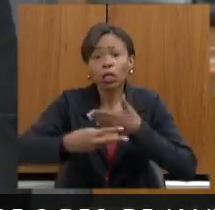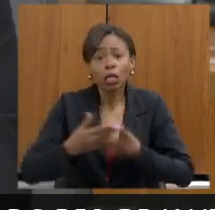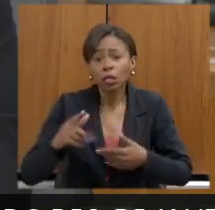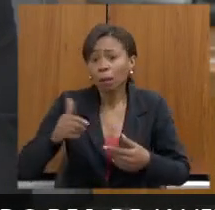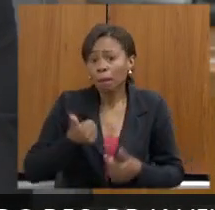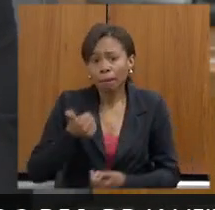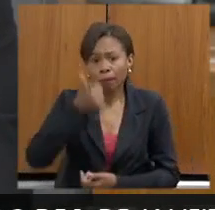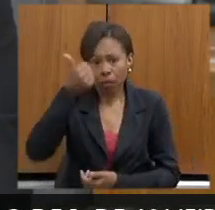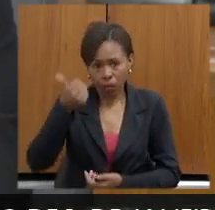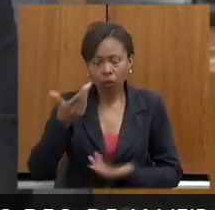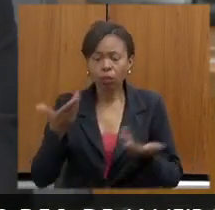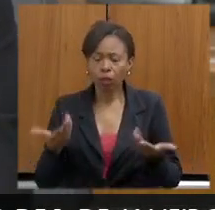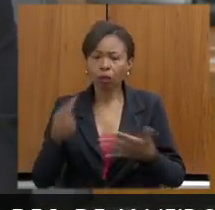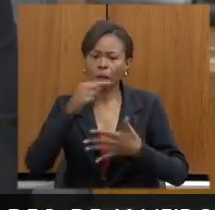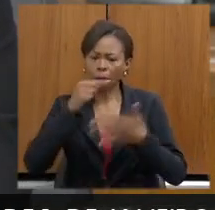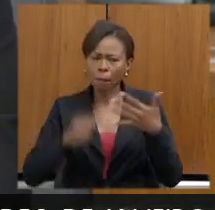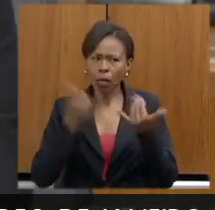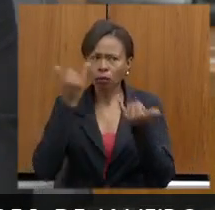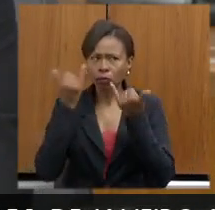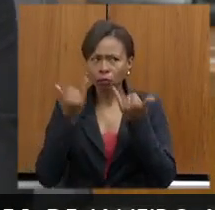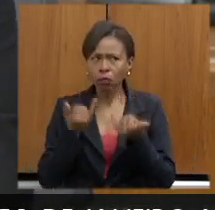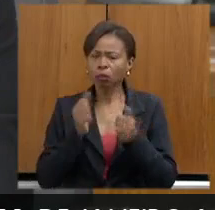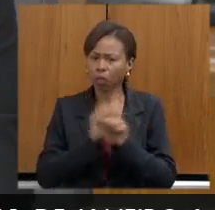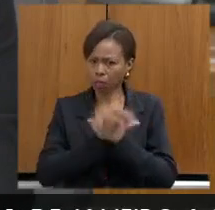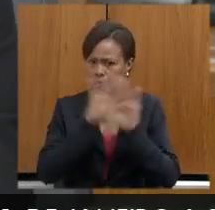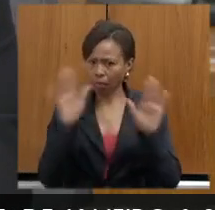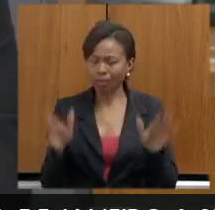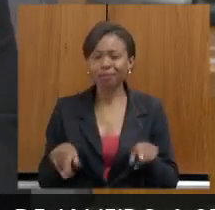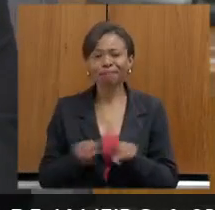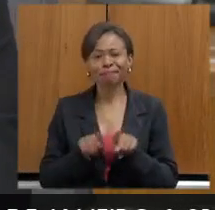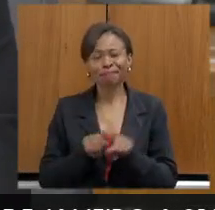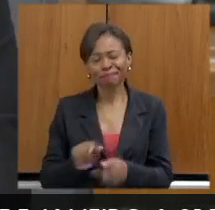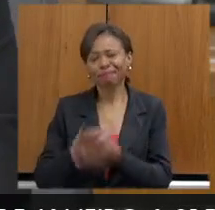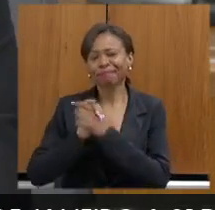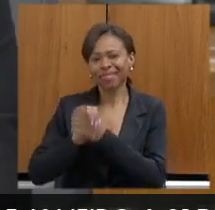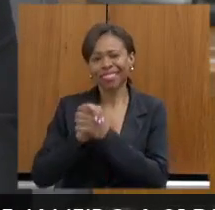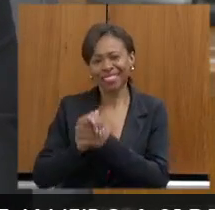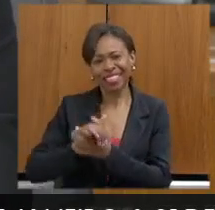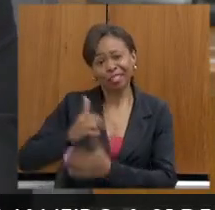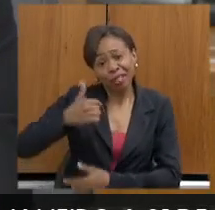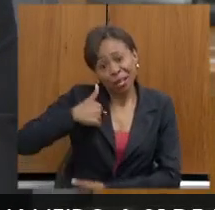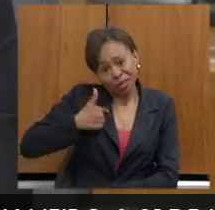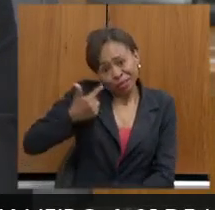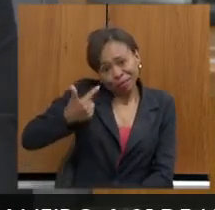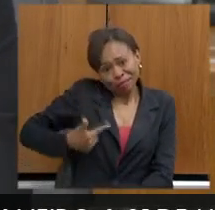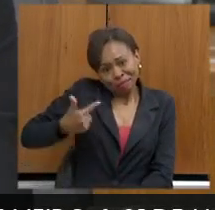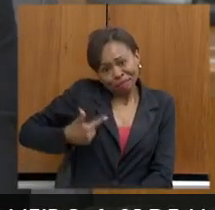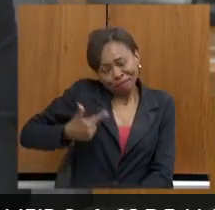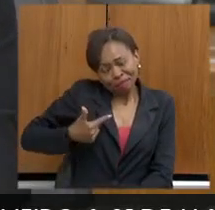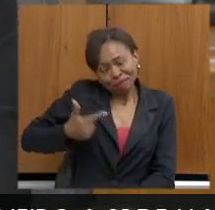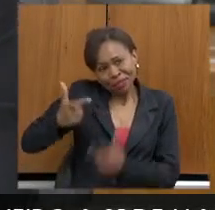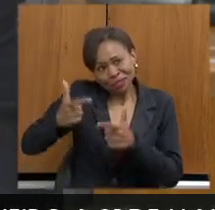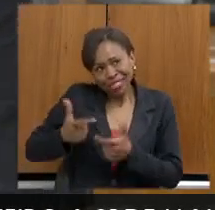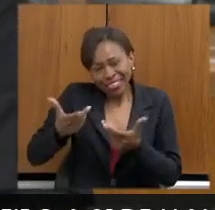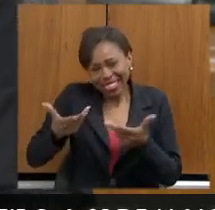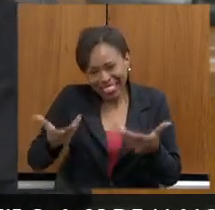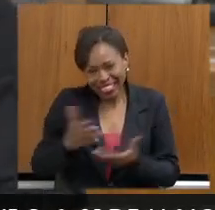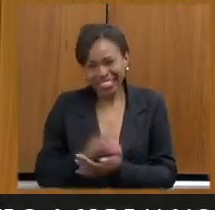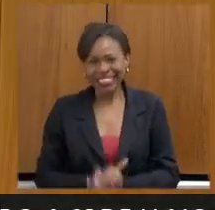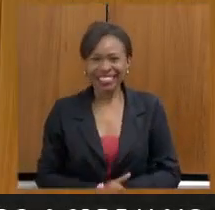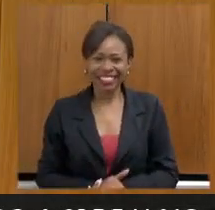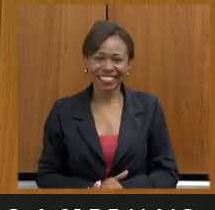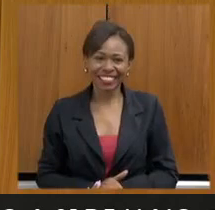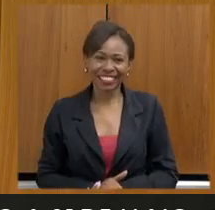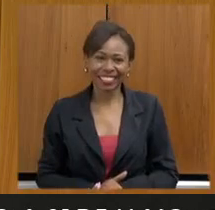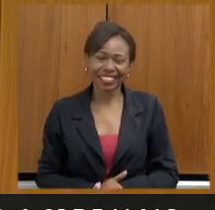aqui me consideração também ao ver esses números de forma mais clara e do Parabéns ao 2º lugar que